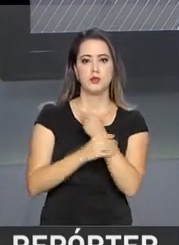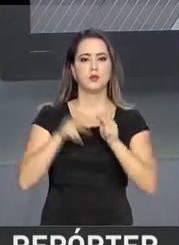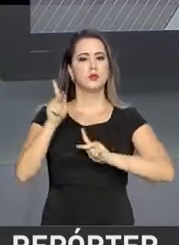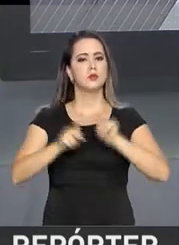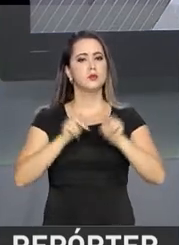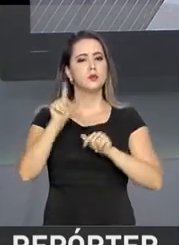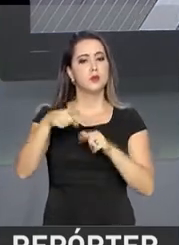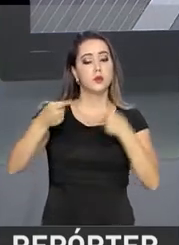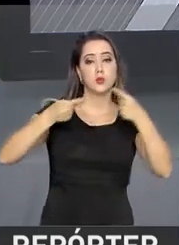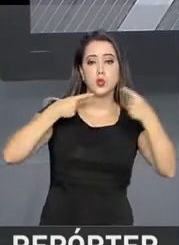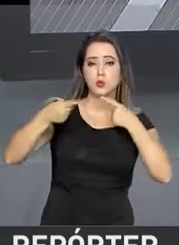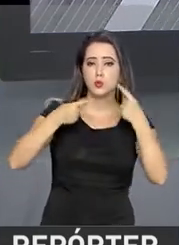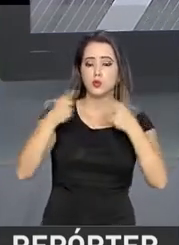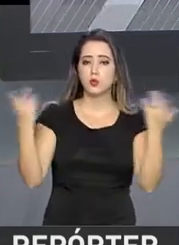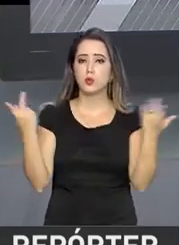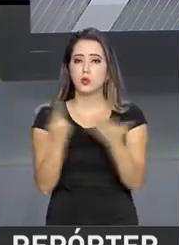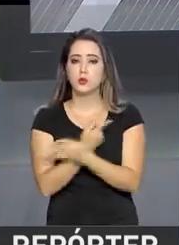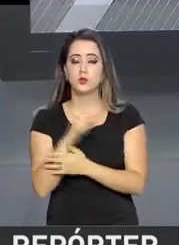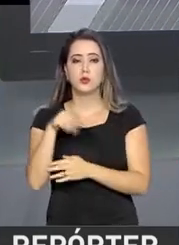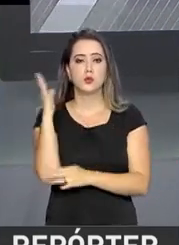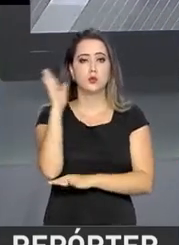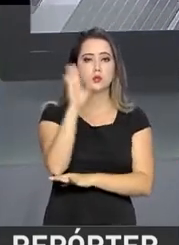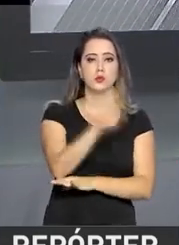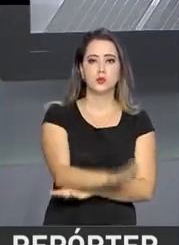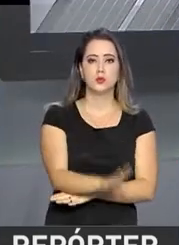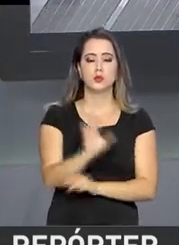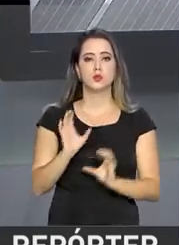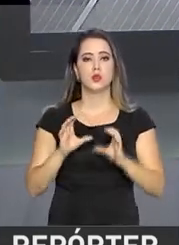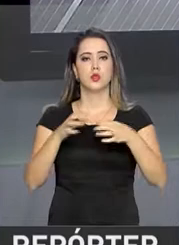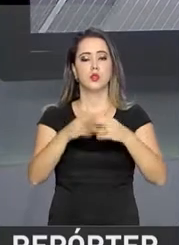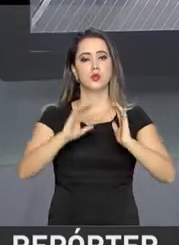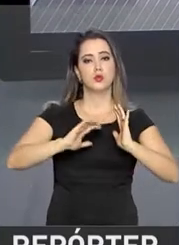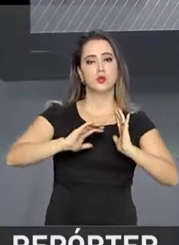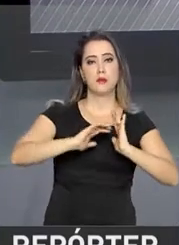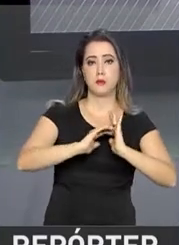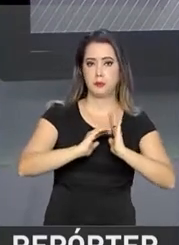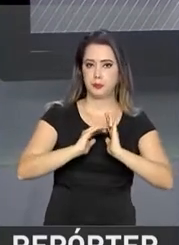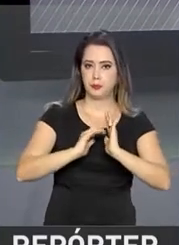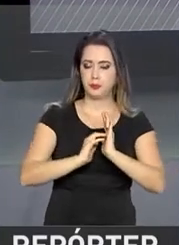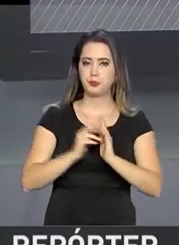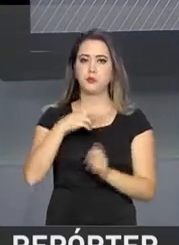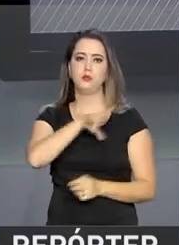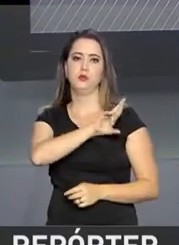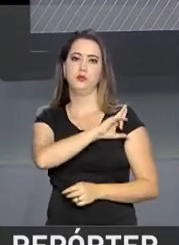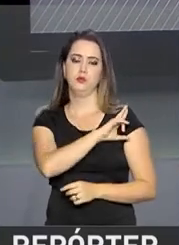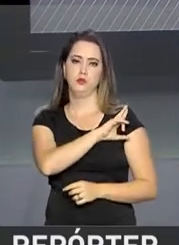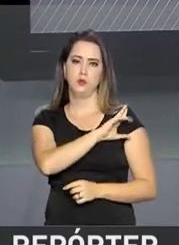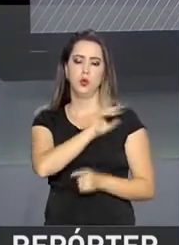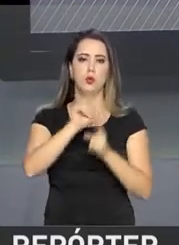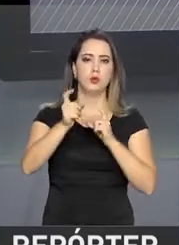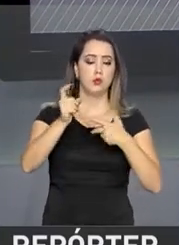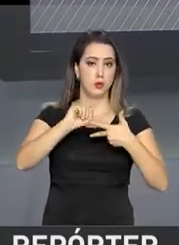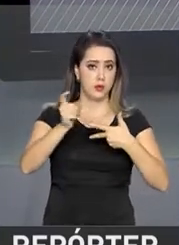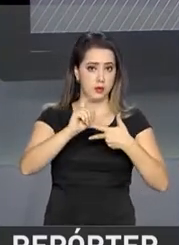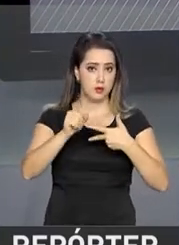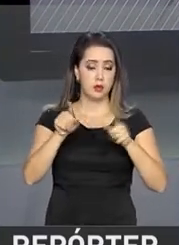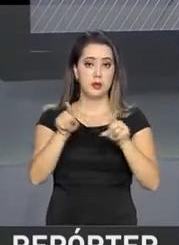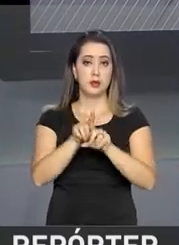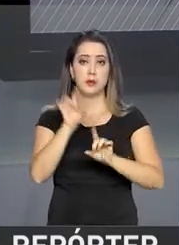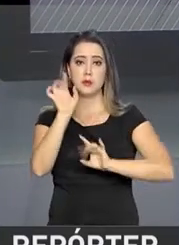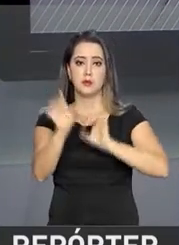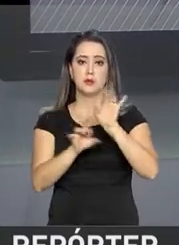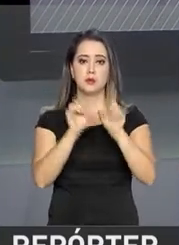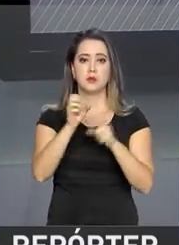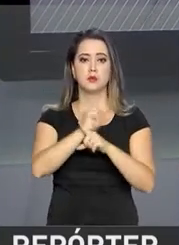é tema de um debate que acontece nesta tarde no plenário do Senado Federal, com representantes do Executivo e especialistas